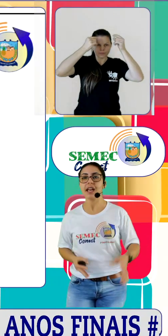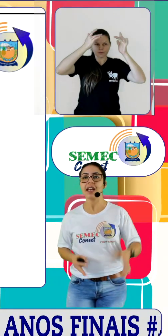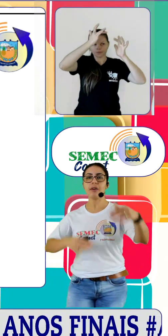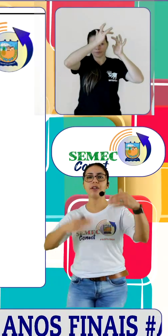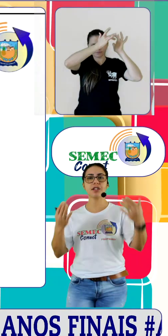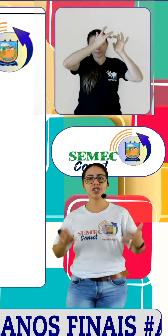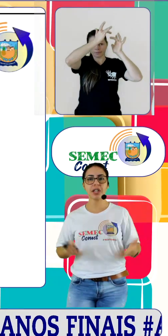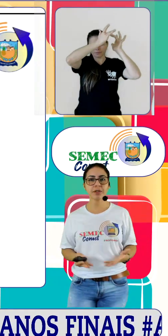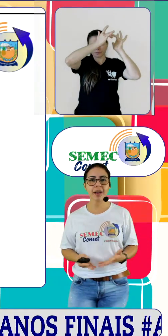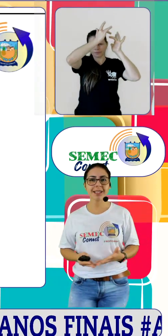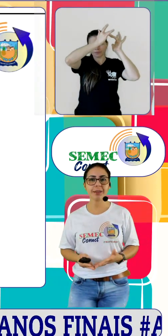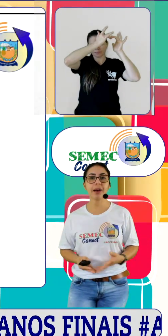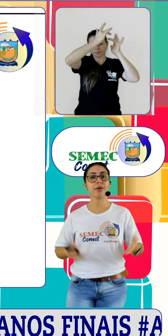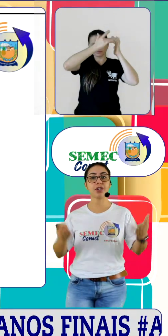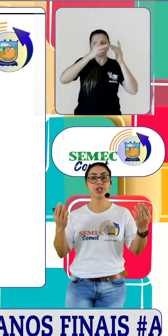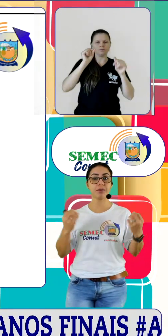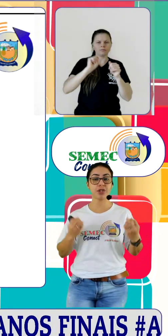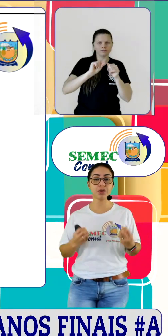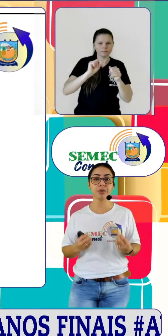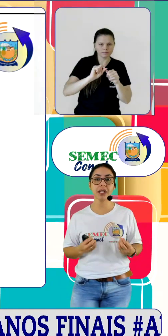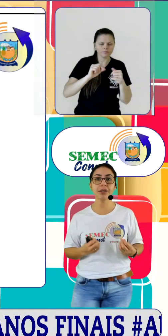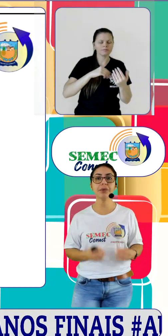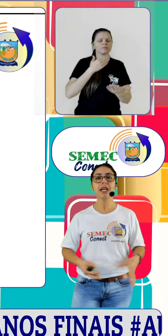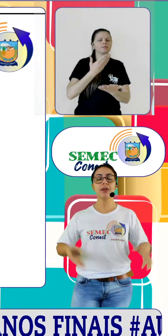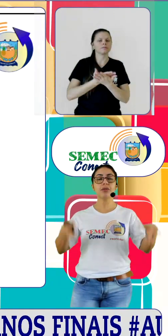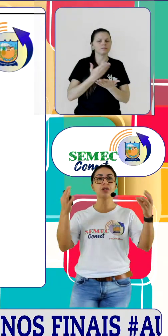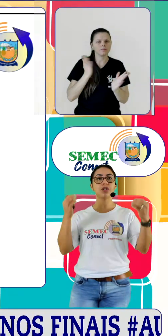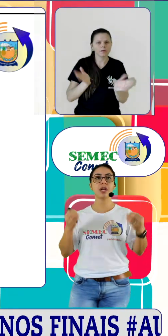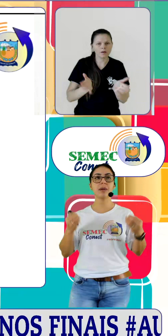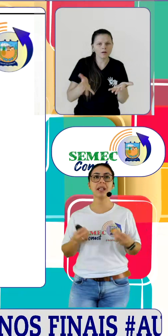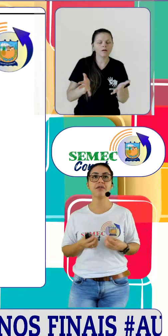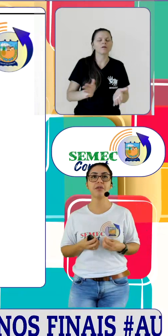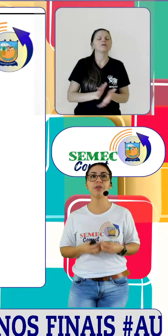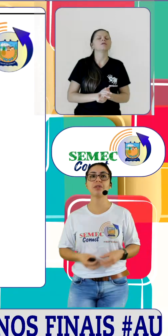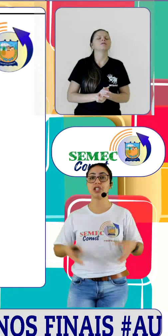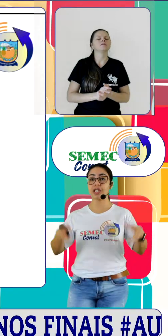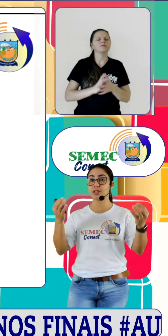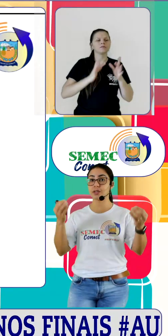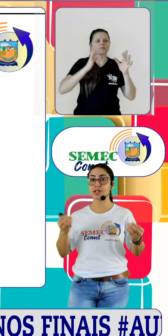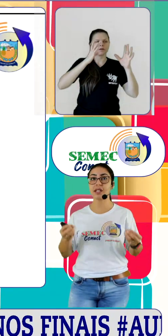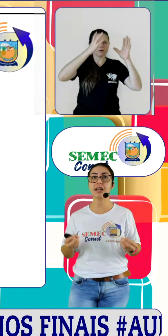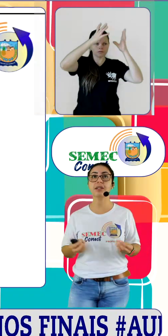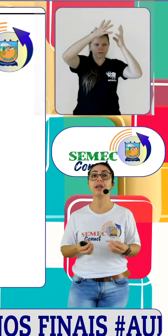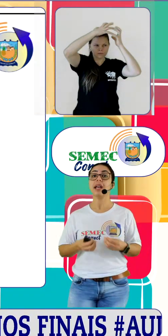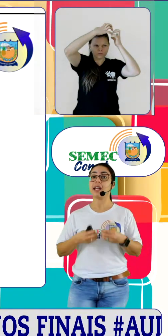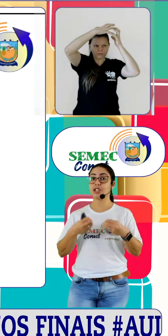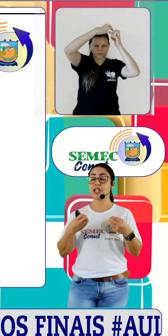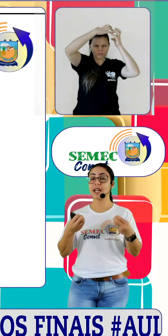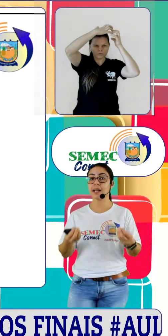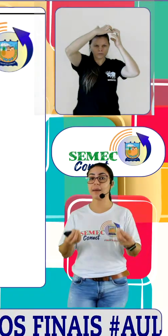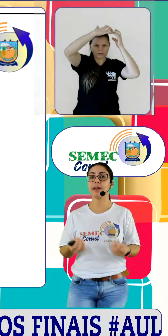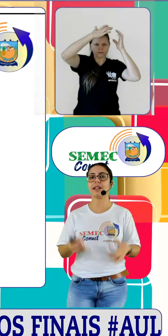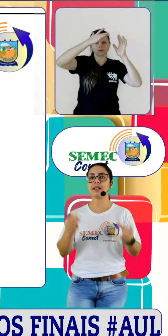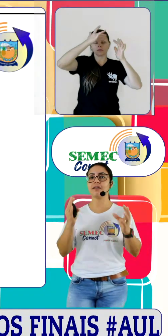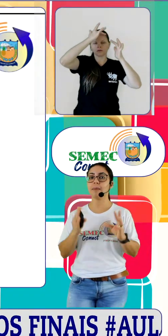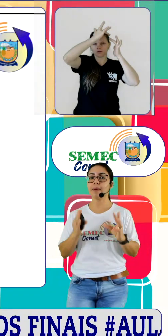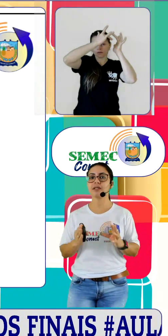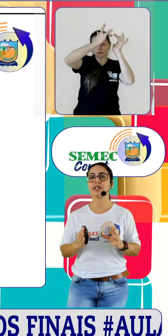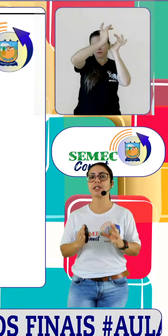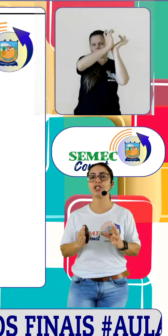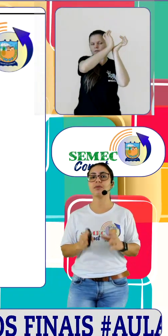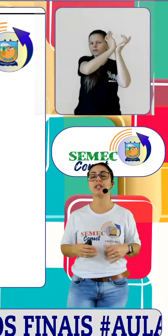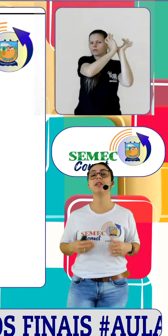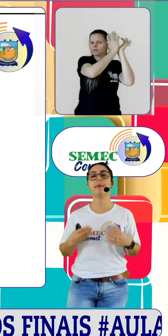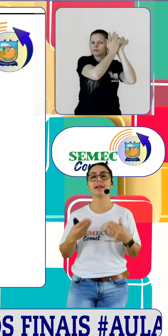cognitivas. É o que nós estamos fazendo agora, estamos estudando e o nosso sistema nervoso ele está associando, ele está interpretando as